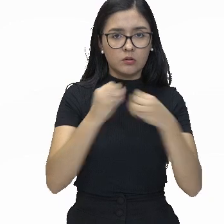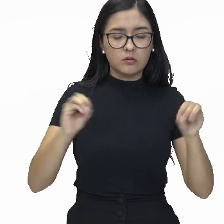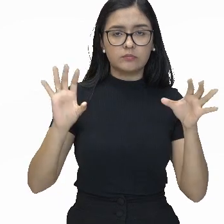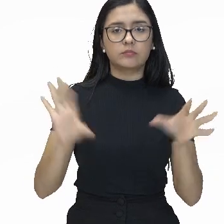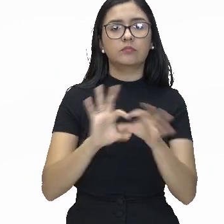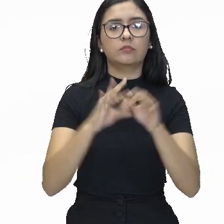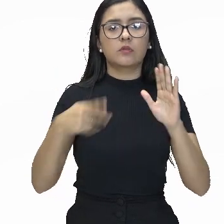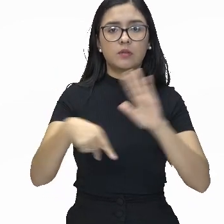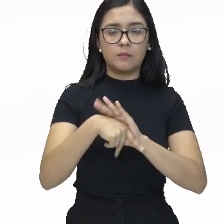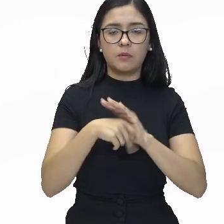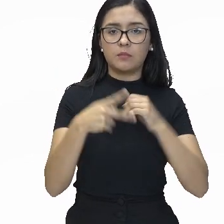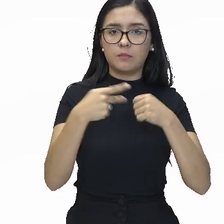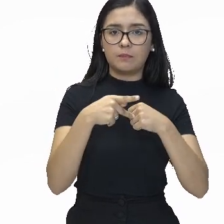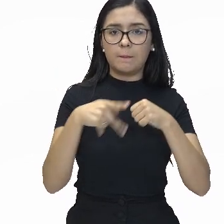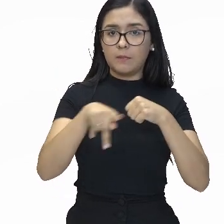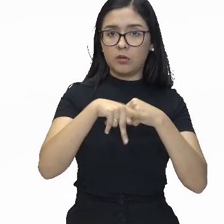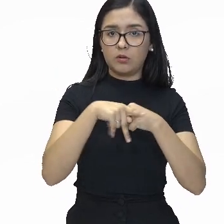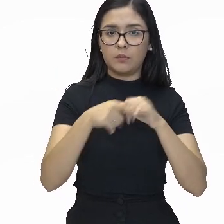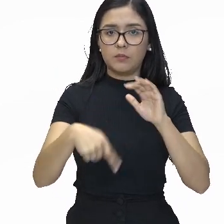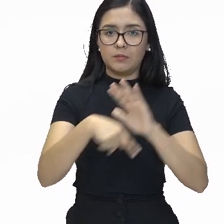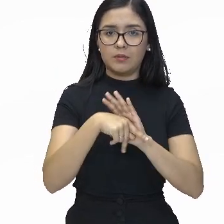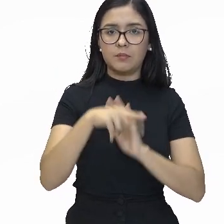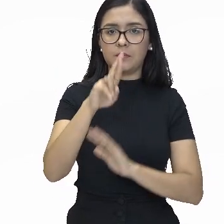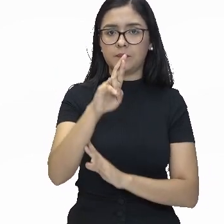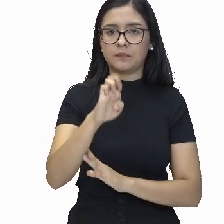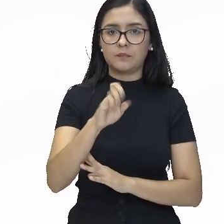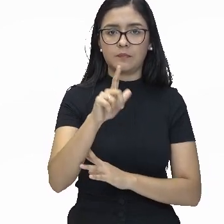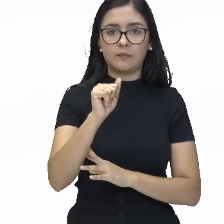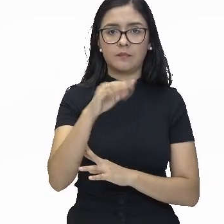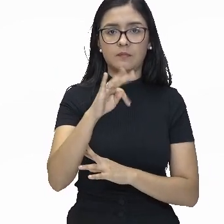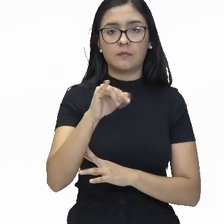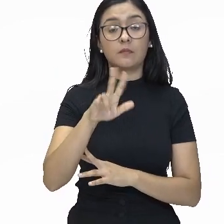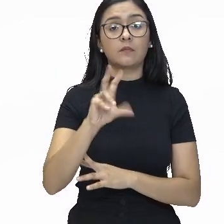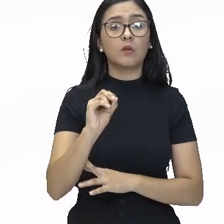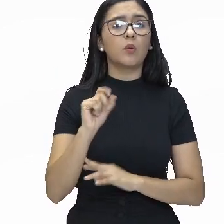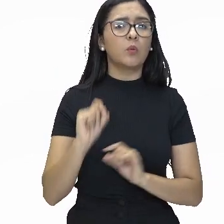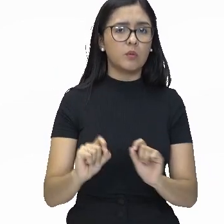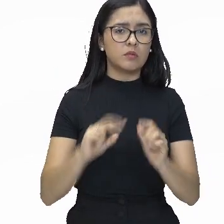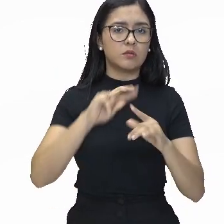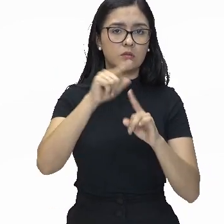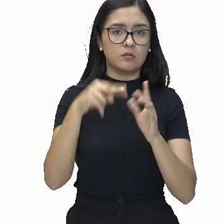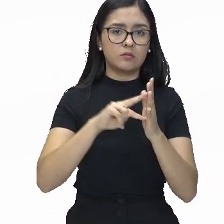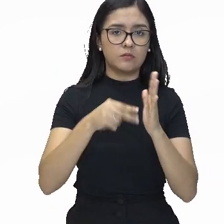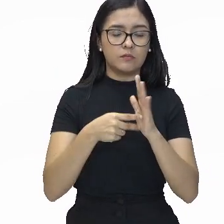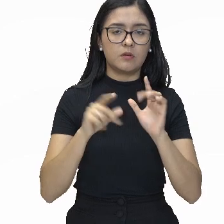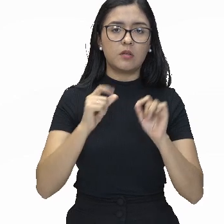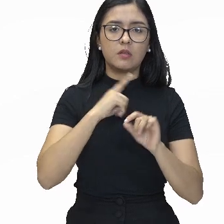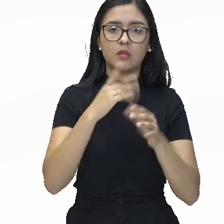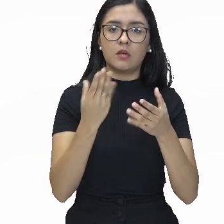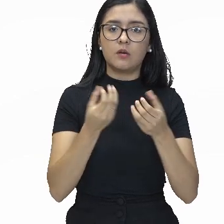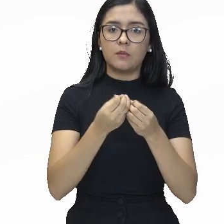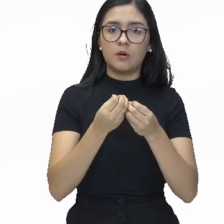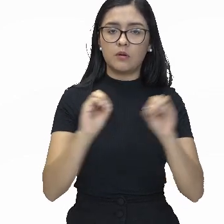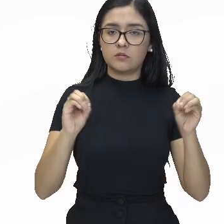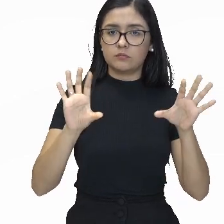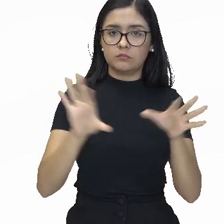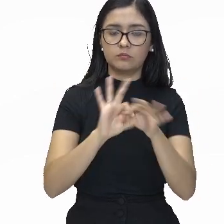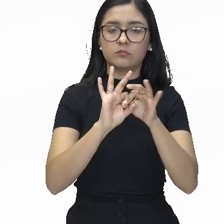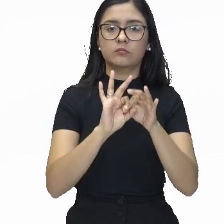pronomes relativos. Que os pronomes relativos, eles que vão, né, guiar a oração